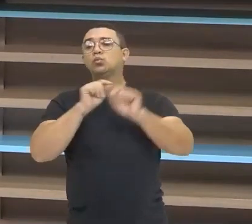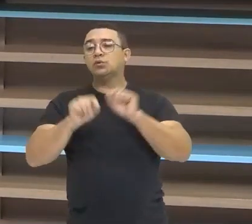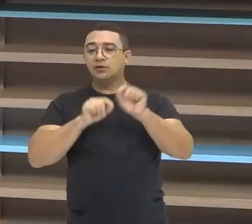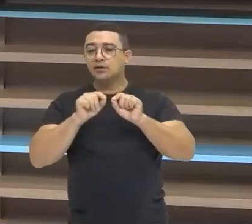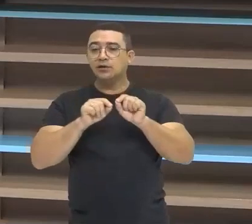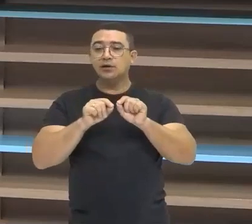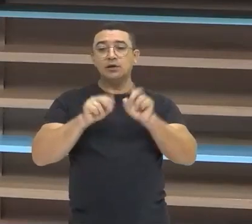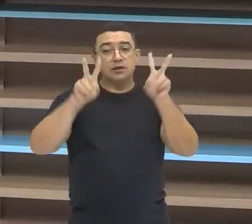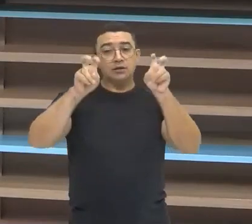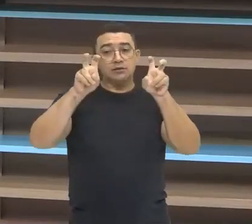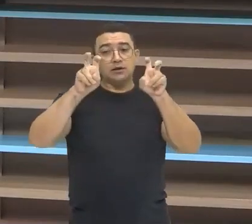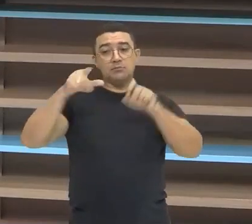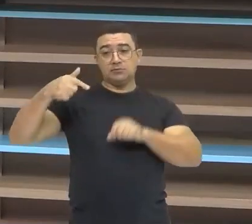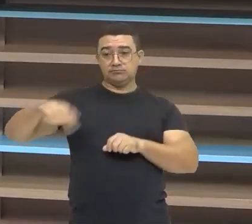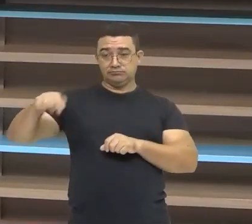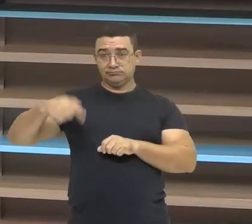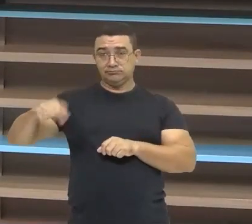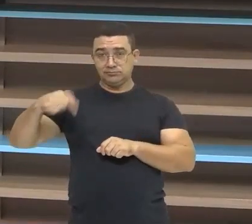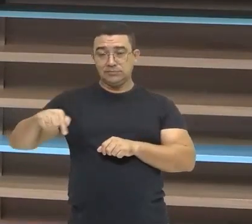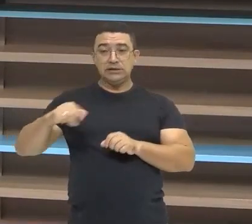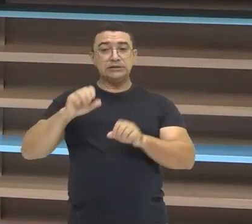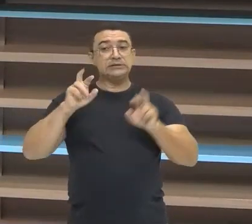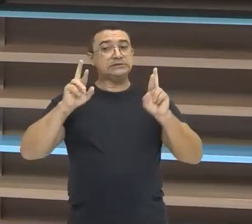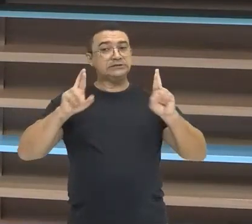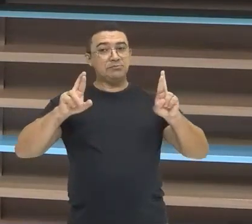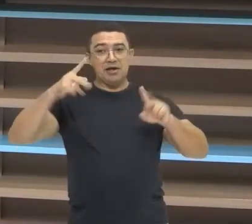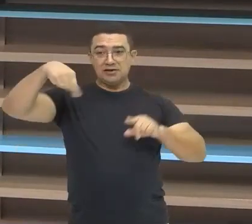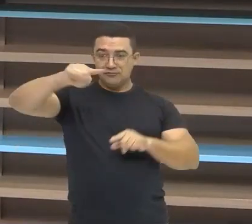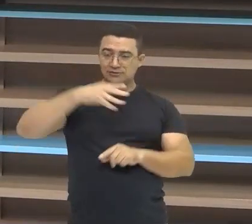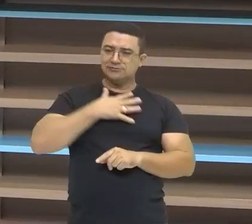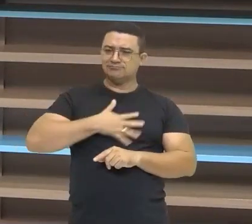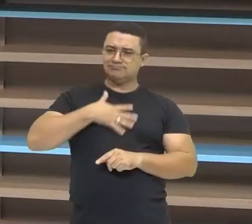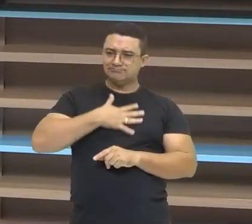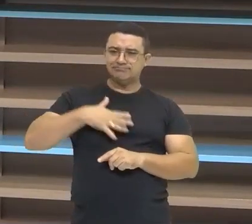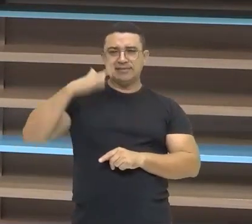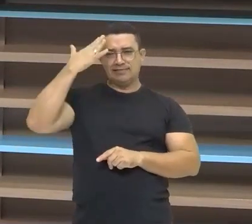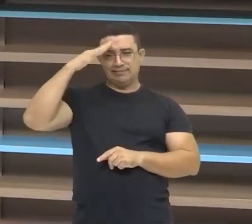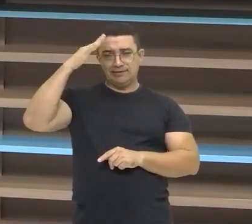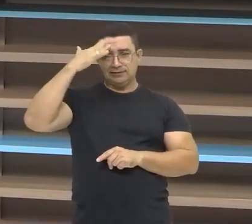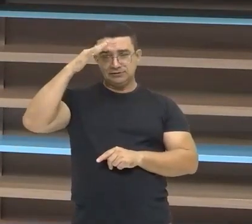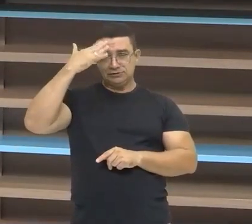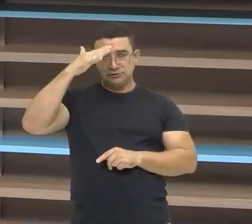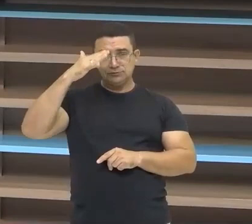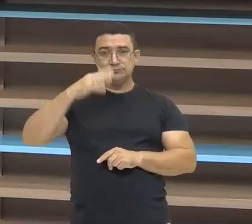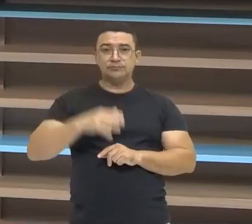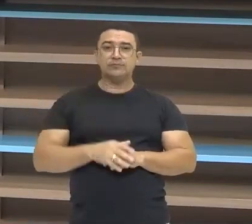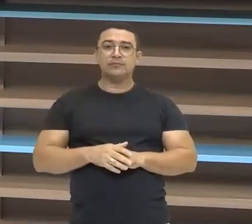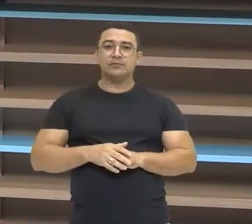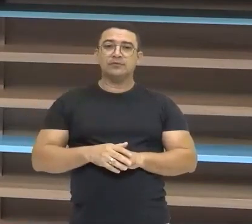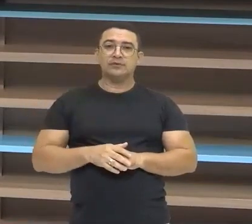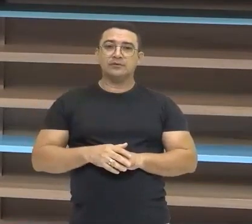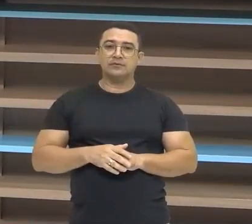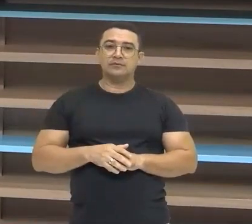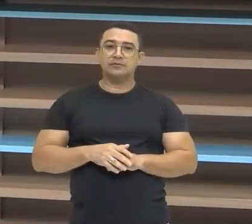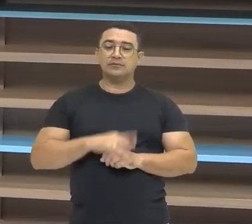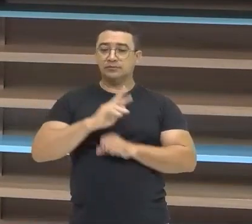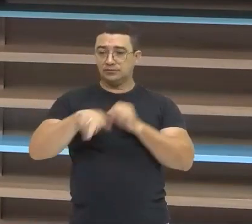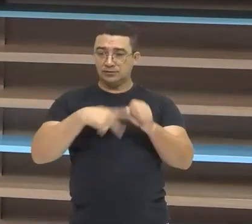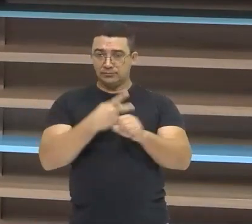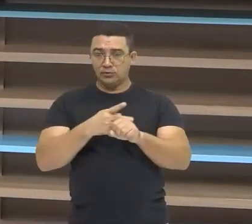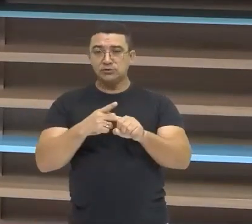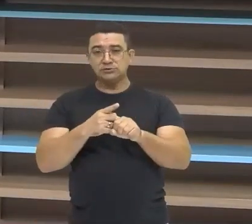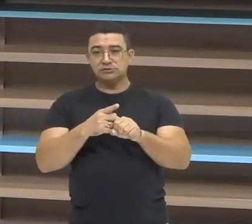o quinhentismo. Espero que você tenha gostado, você tenha entendido. Nós faremos um segundo